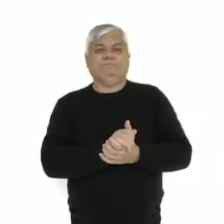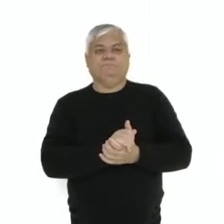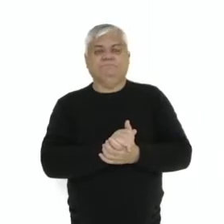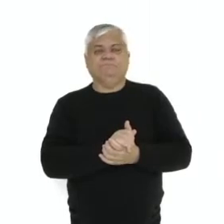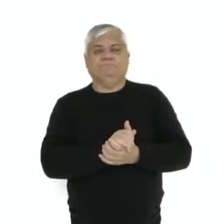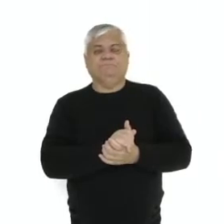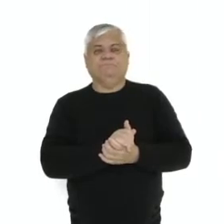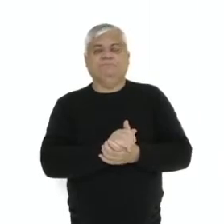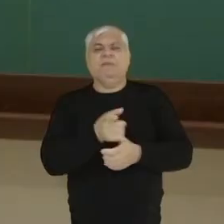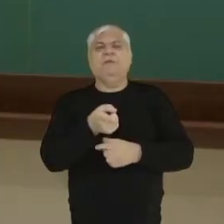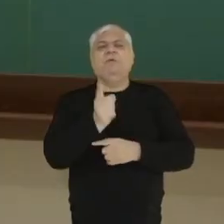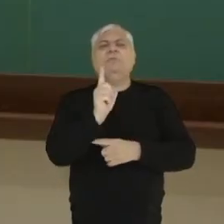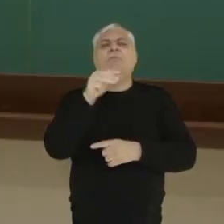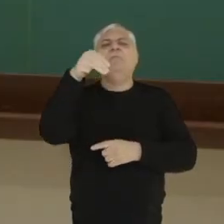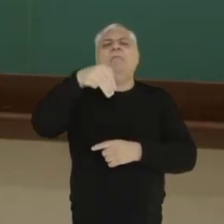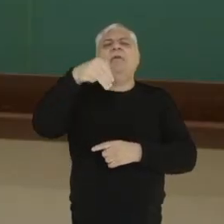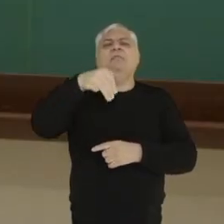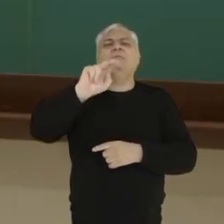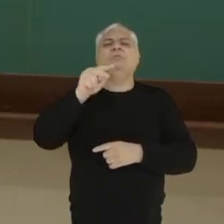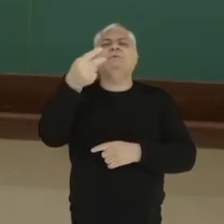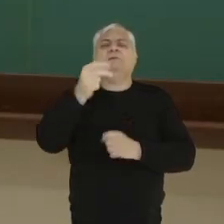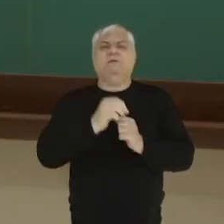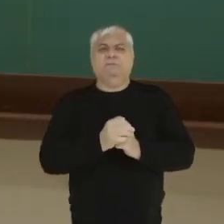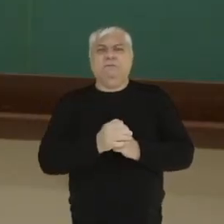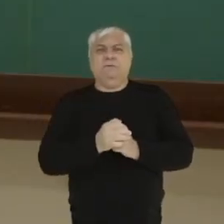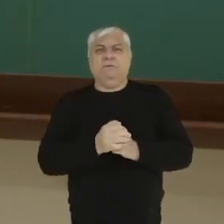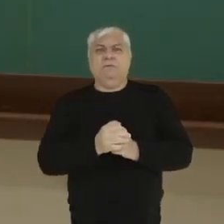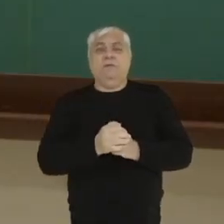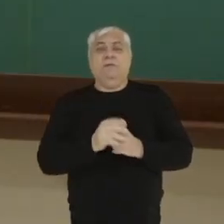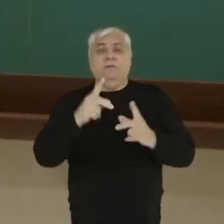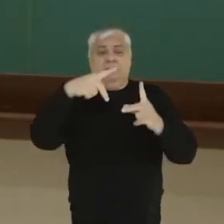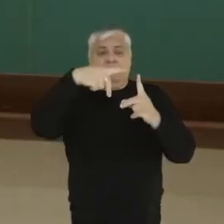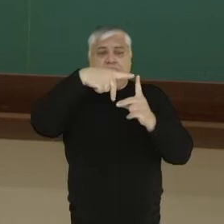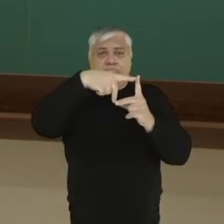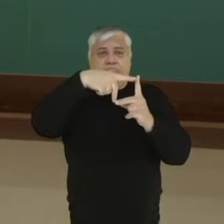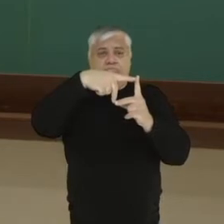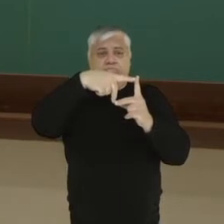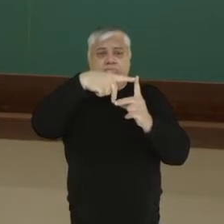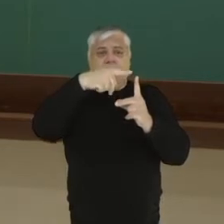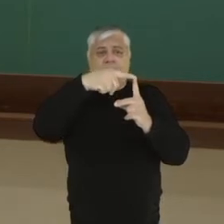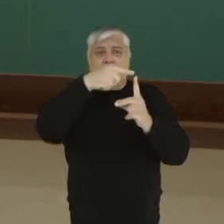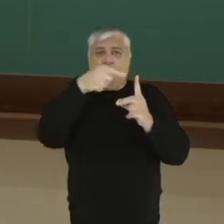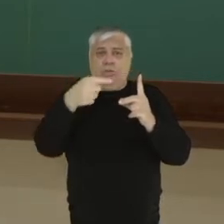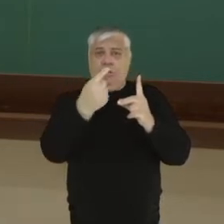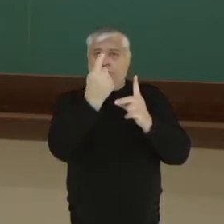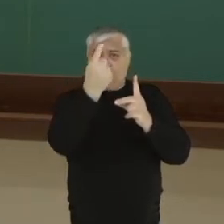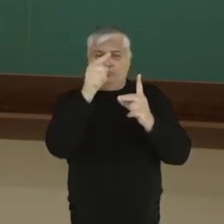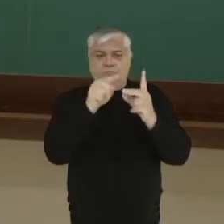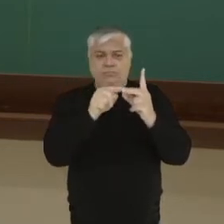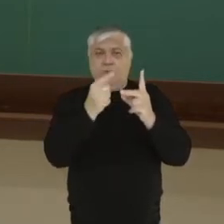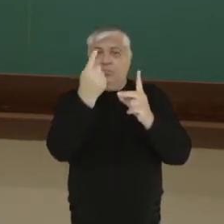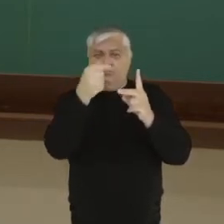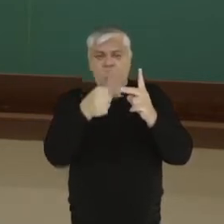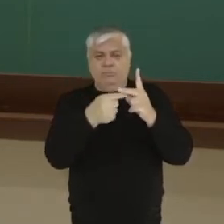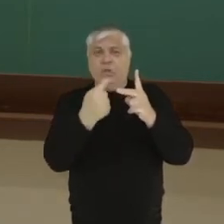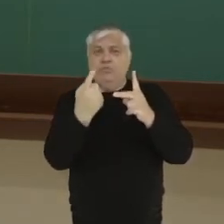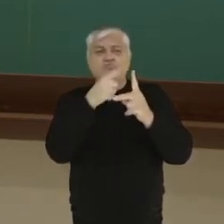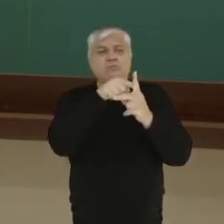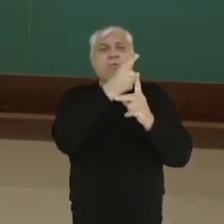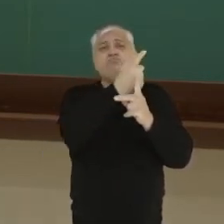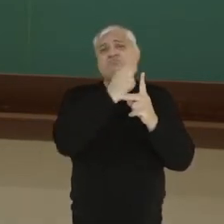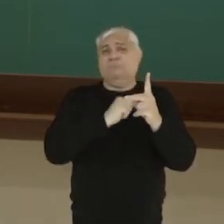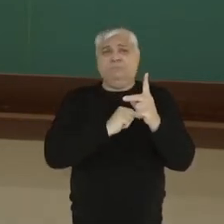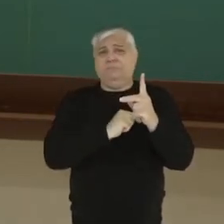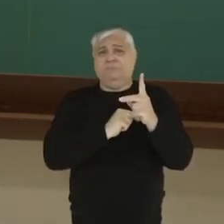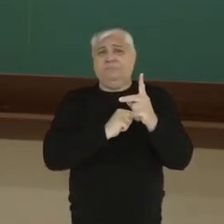O que é 1 metro quadrado? 1 metro quadrado é um quadrado de lado 1 metro por 1 metro. Então, quando eu digo que